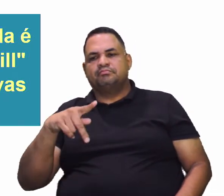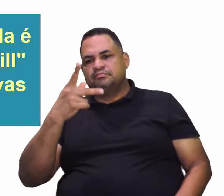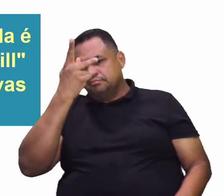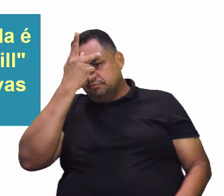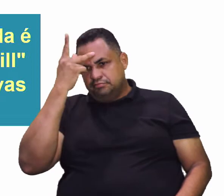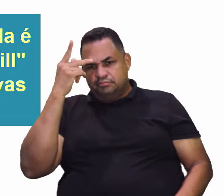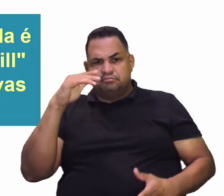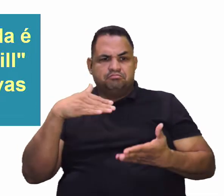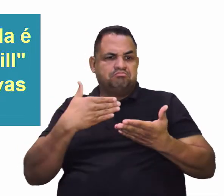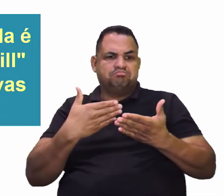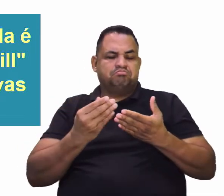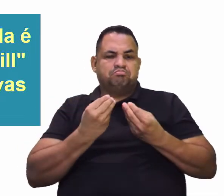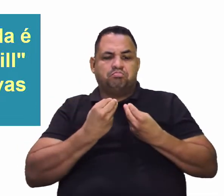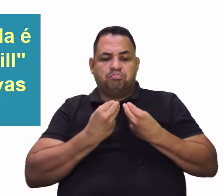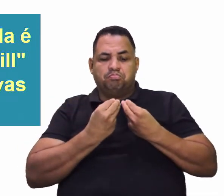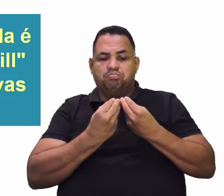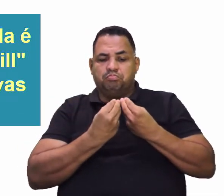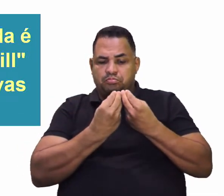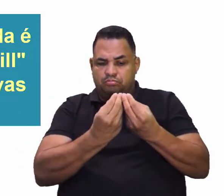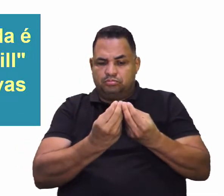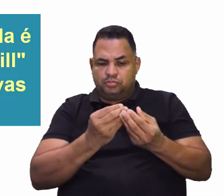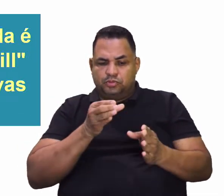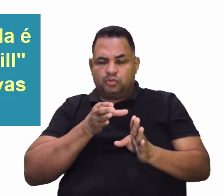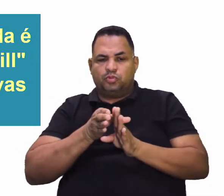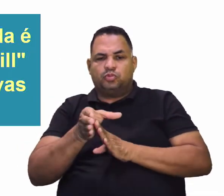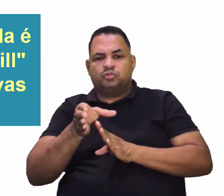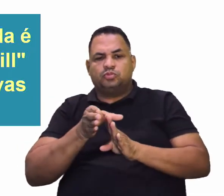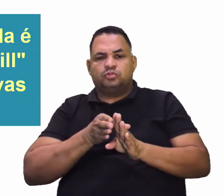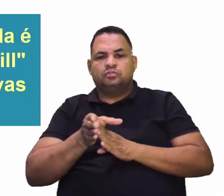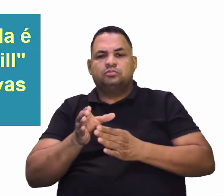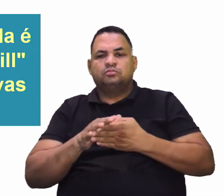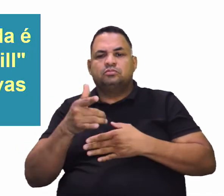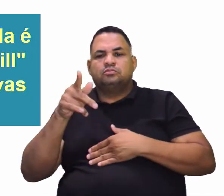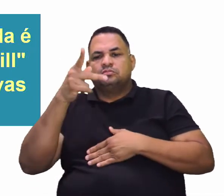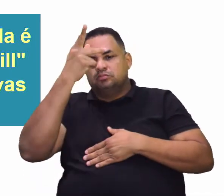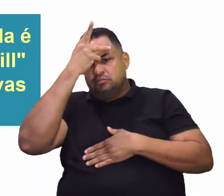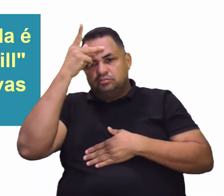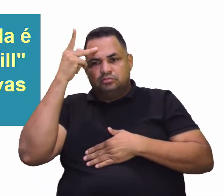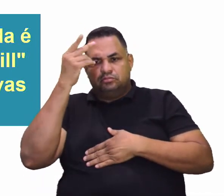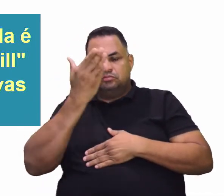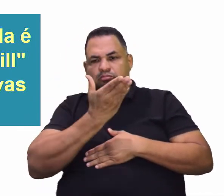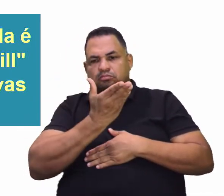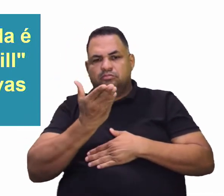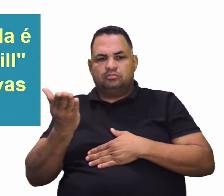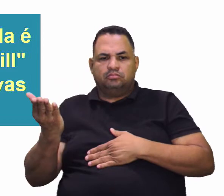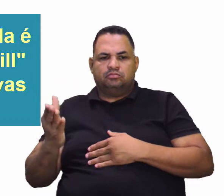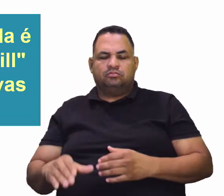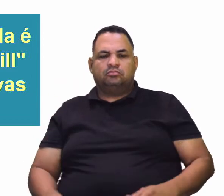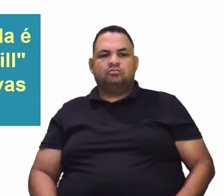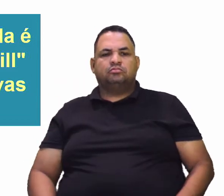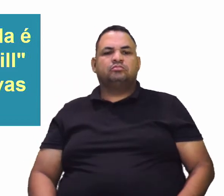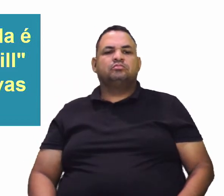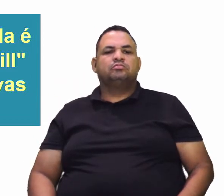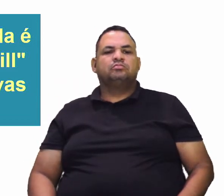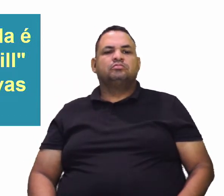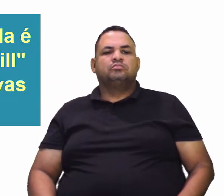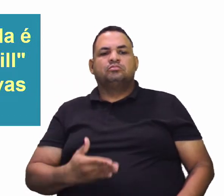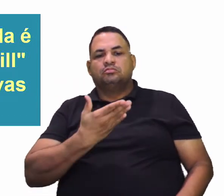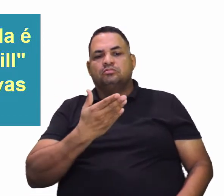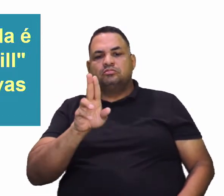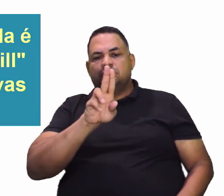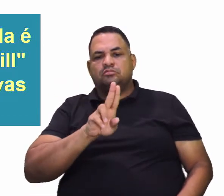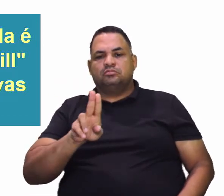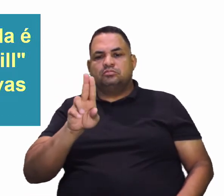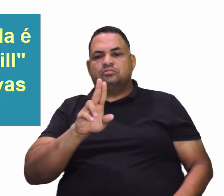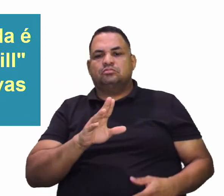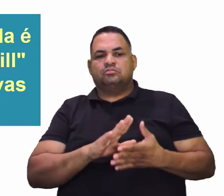pessoa, ou para pedir conselho. Com as outras pessoas, you, he, she, they, shall é